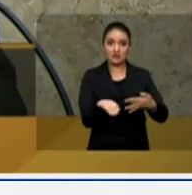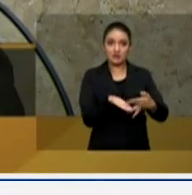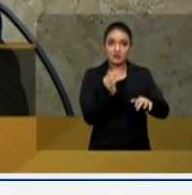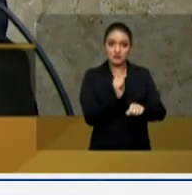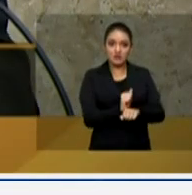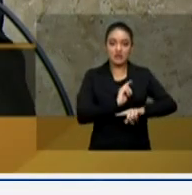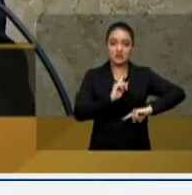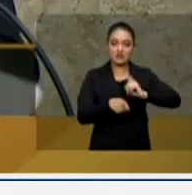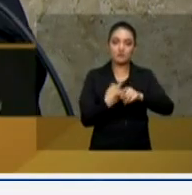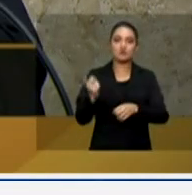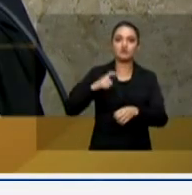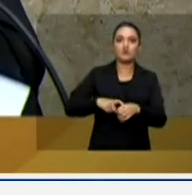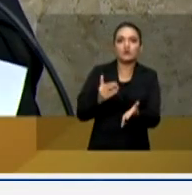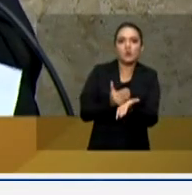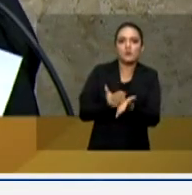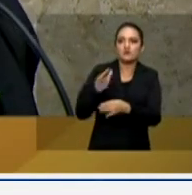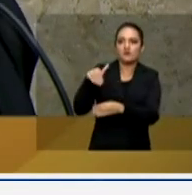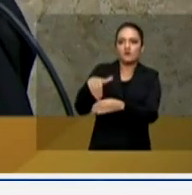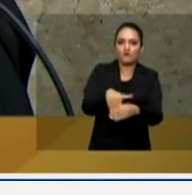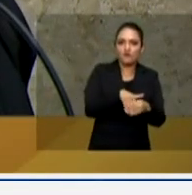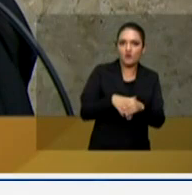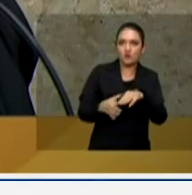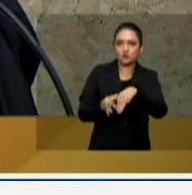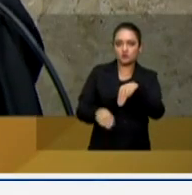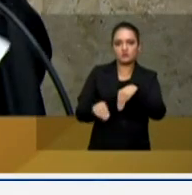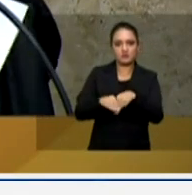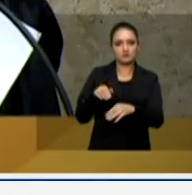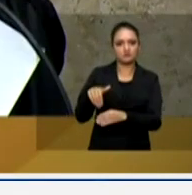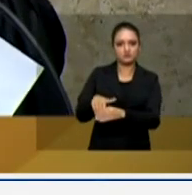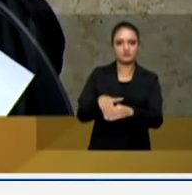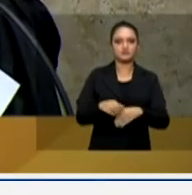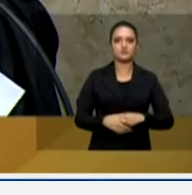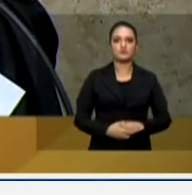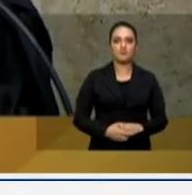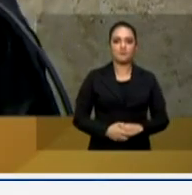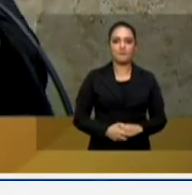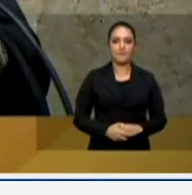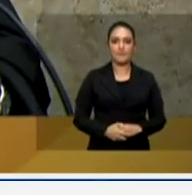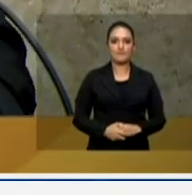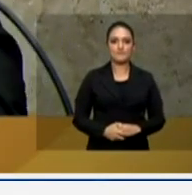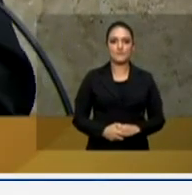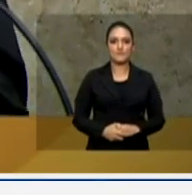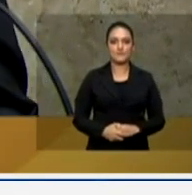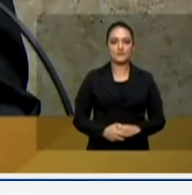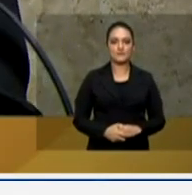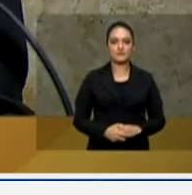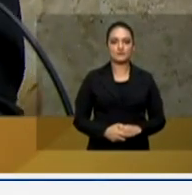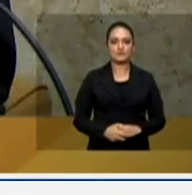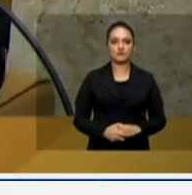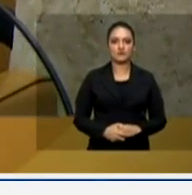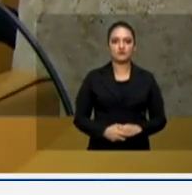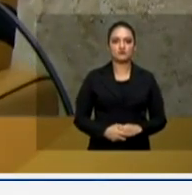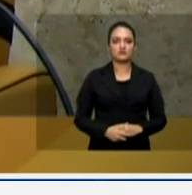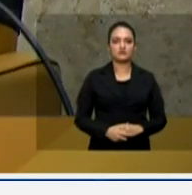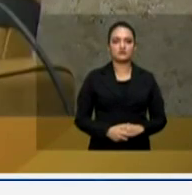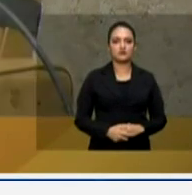que, por recurso do Procurador-Geral da República, este tema poderá ou não ser levado a plenário. Eu digo poderá